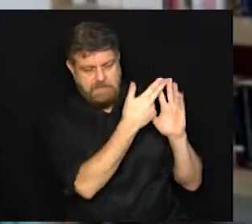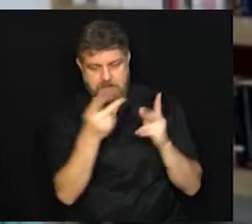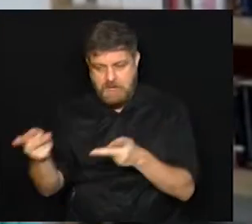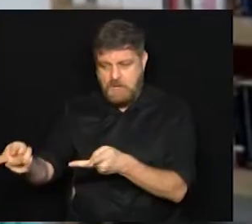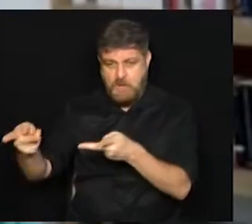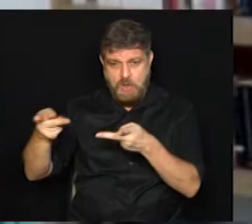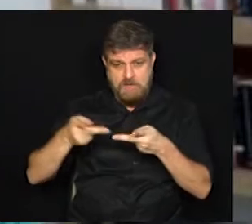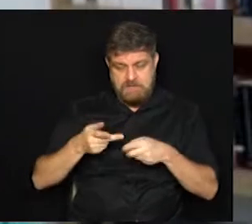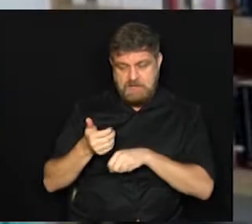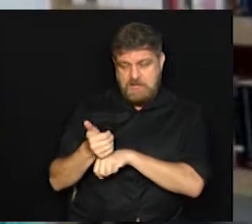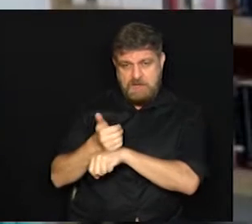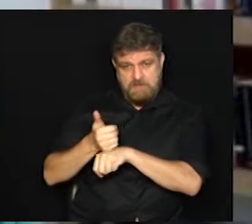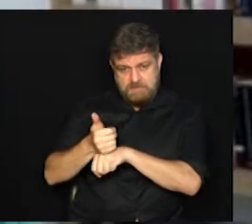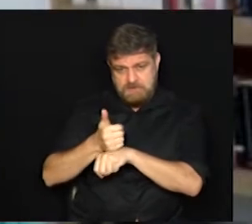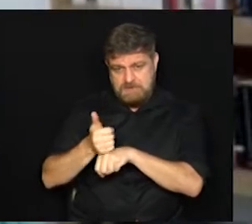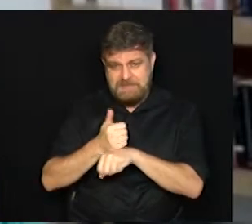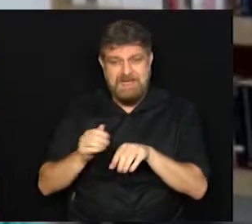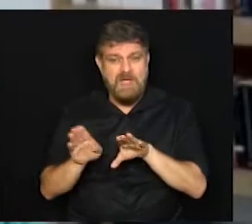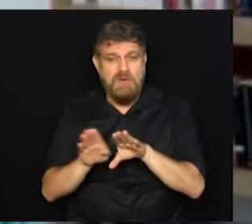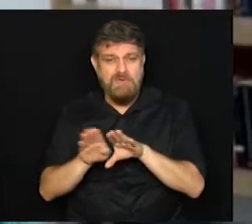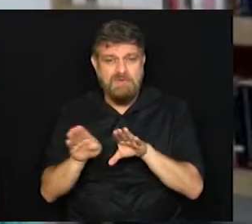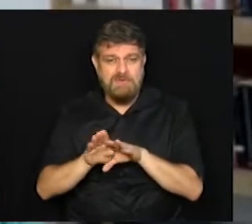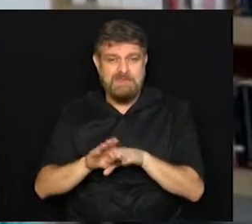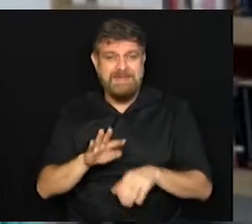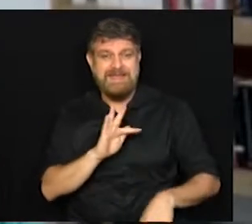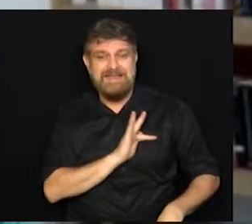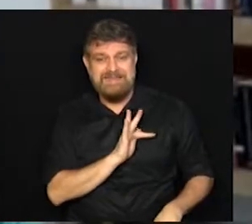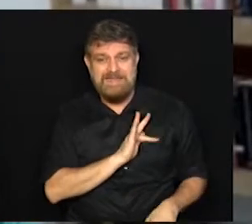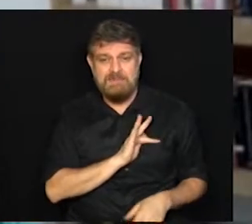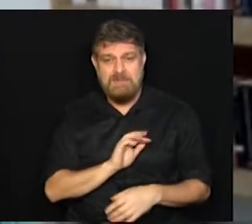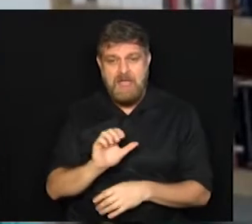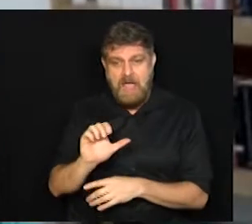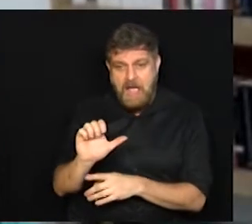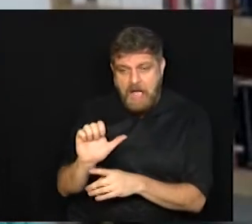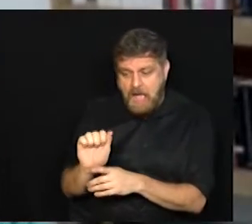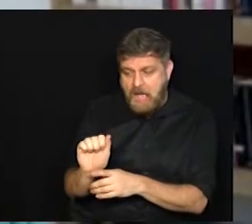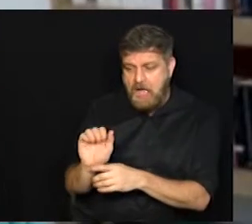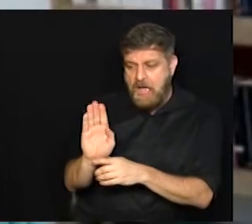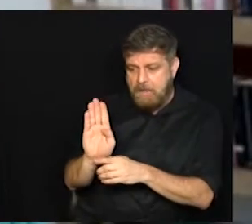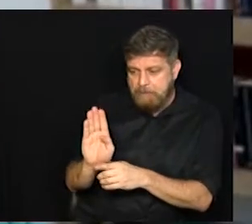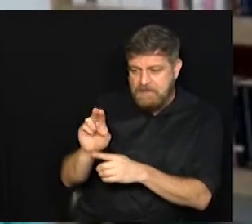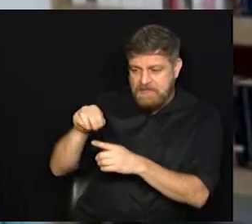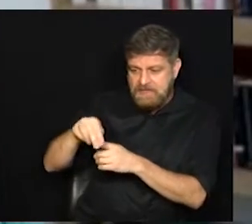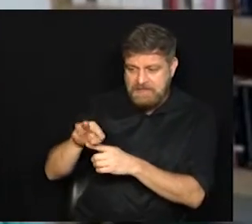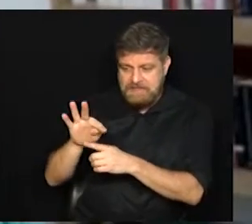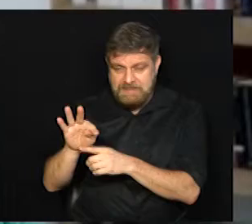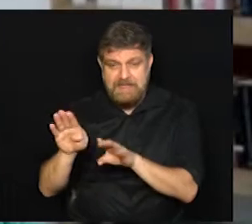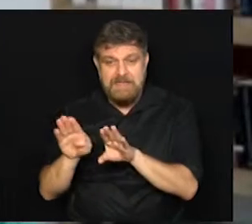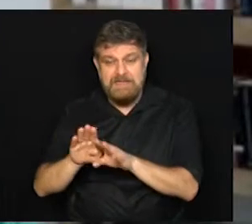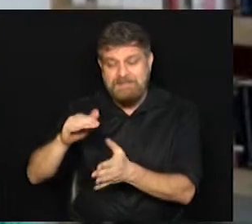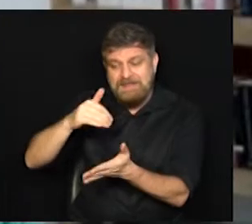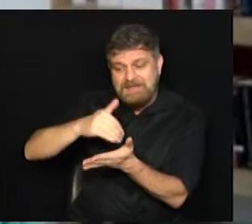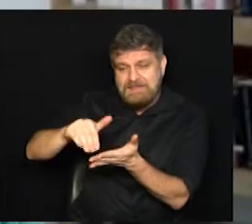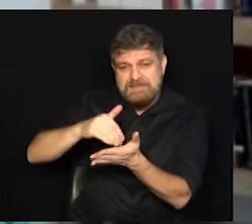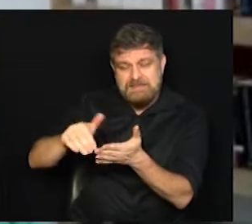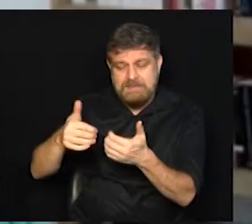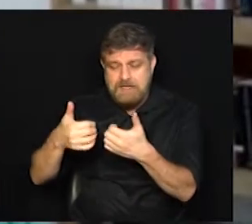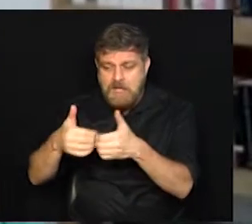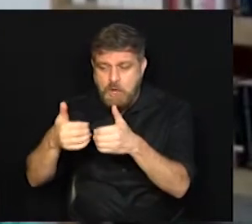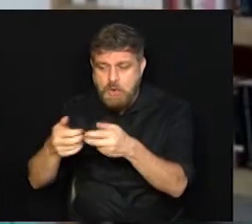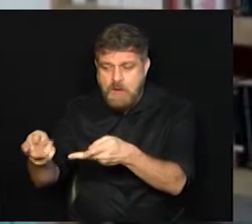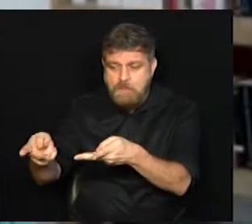talvez pessoas da MNT, algum corpo técnico para discutir isso, convidar a própria Secretaria de Transporte, convidar